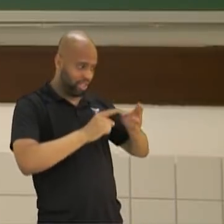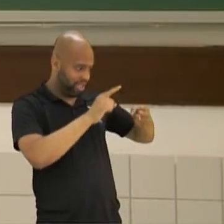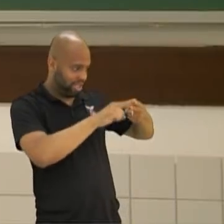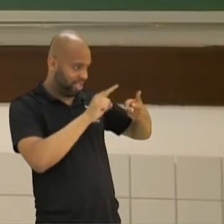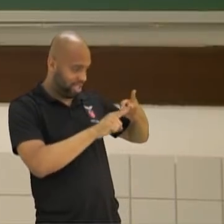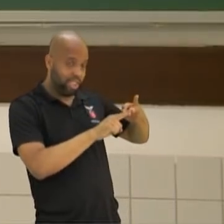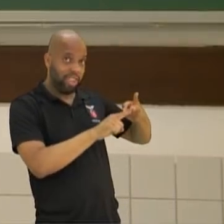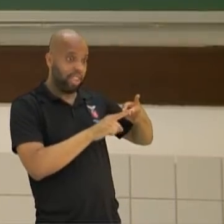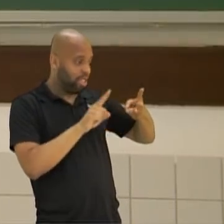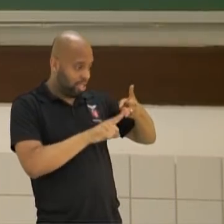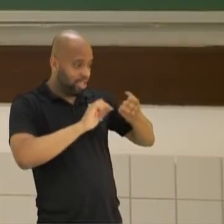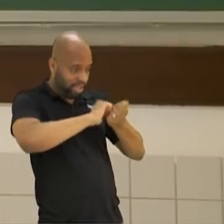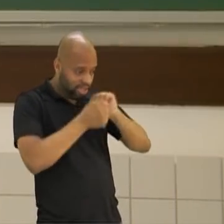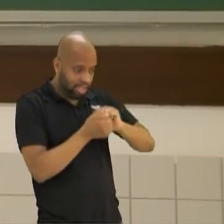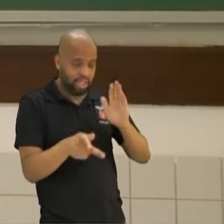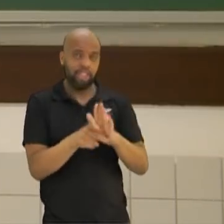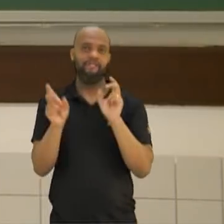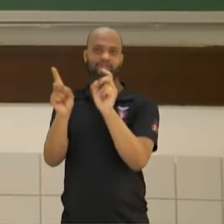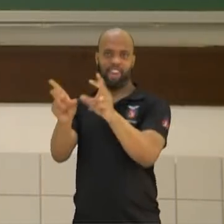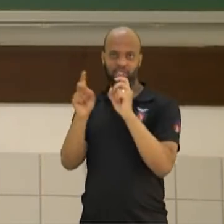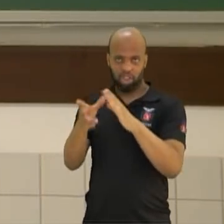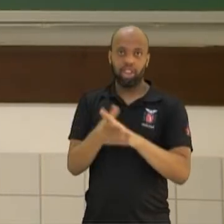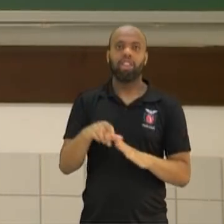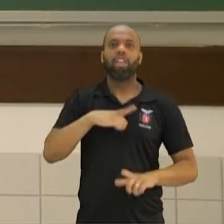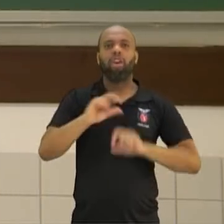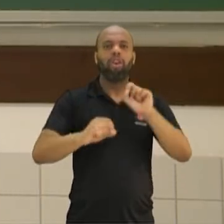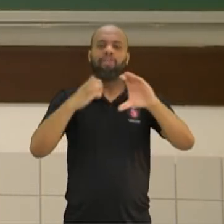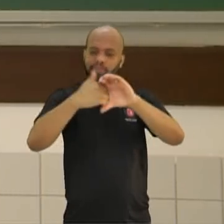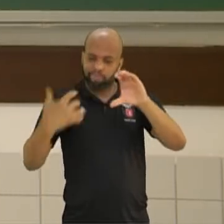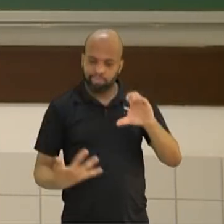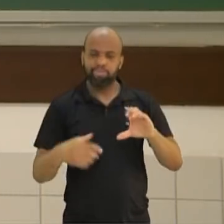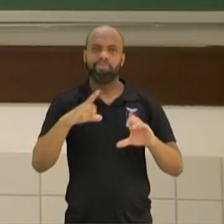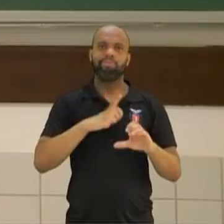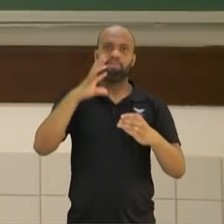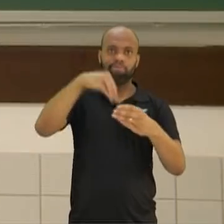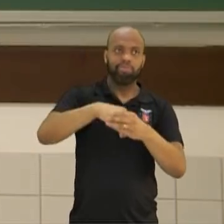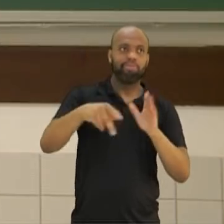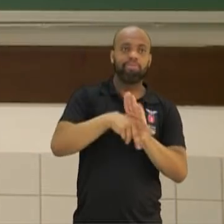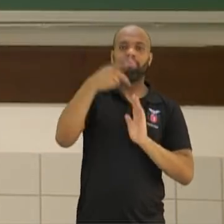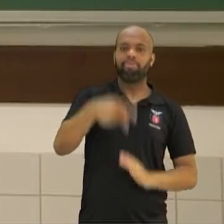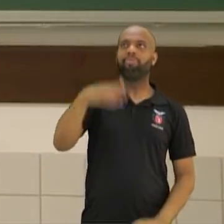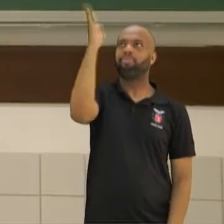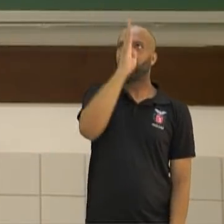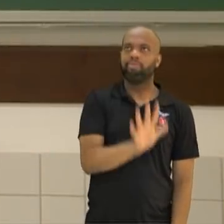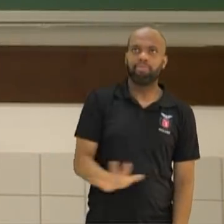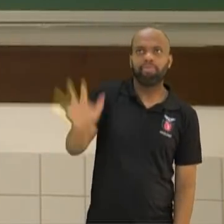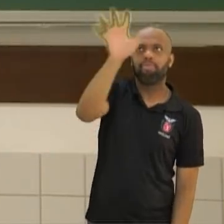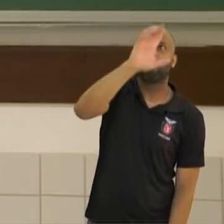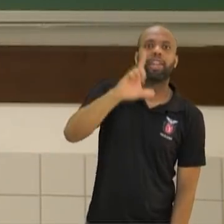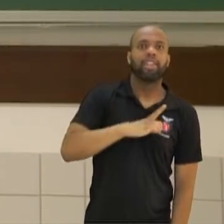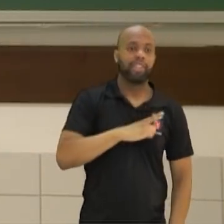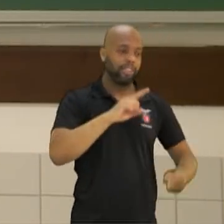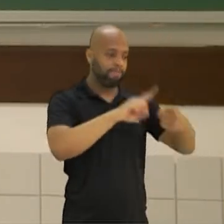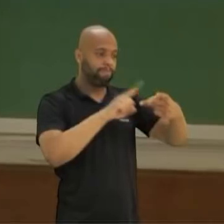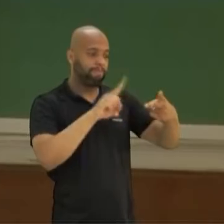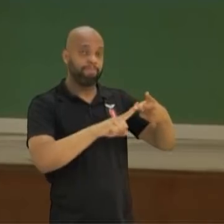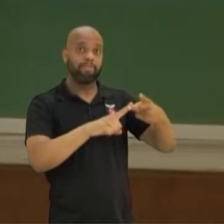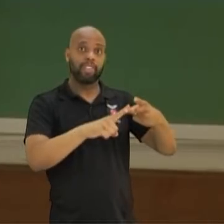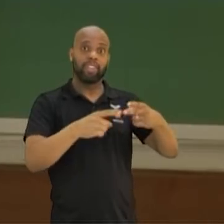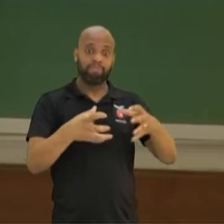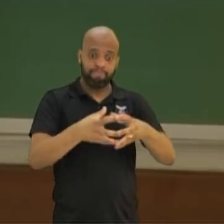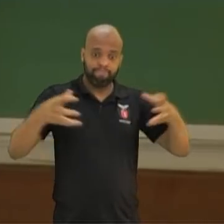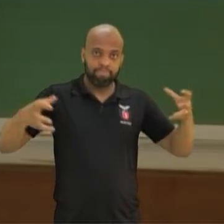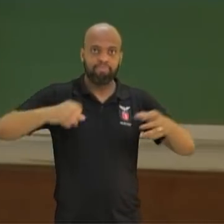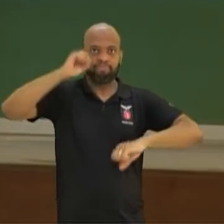consumidor final. Dentro dessa característica, a gente observa, dentro do território nacional, o surgimento de duas grandes